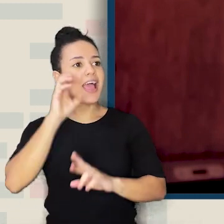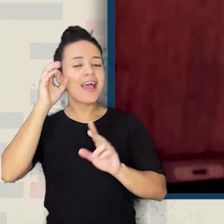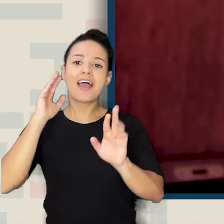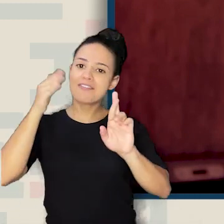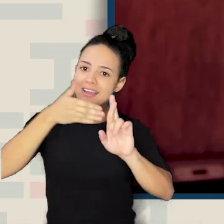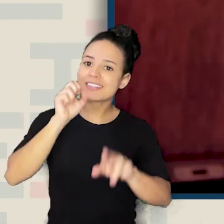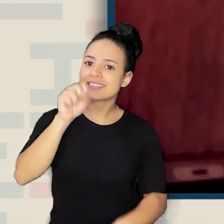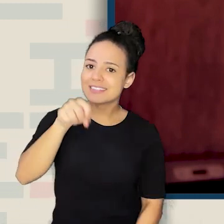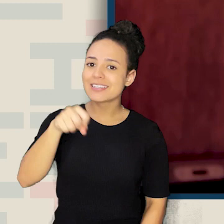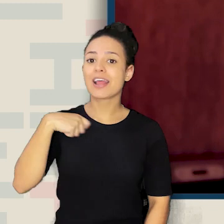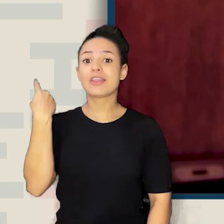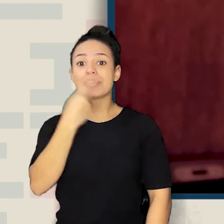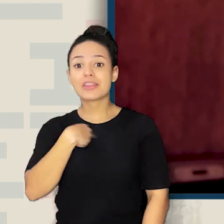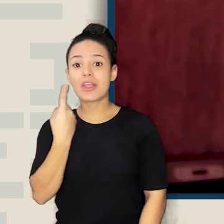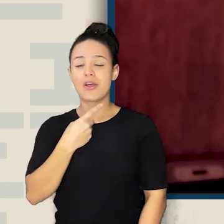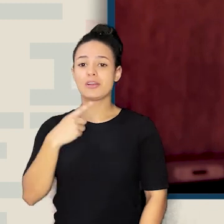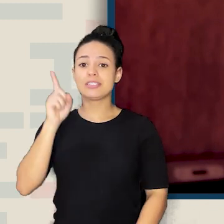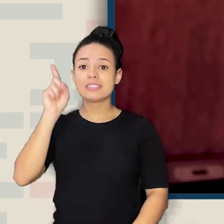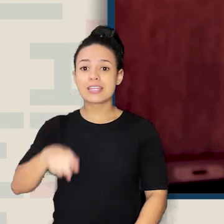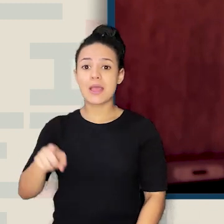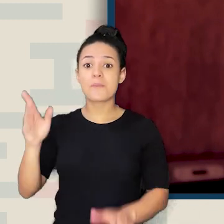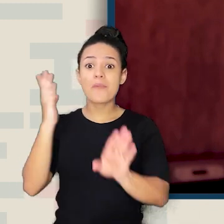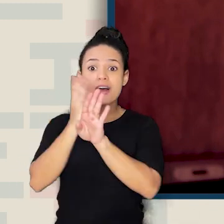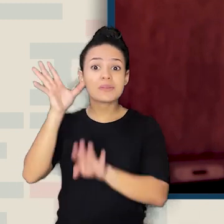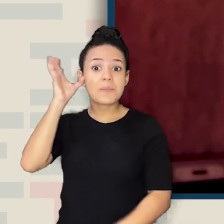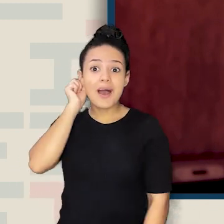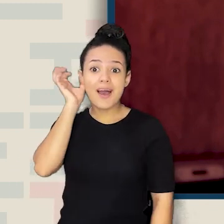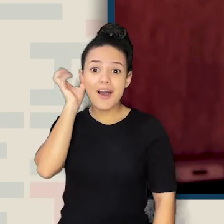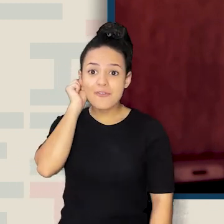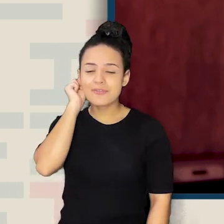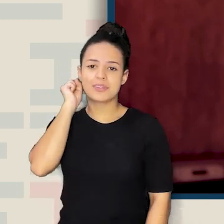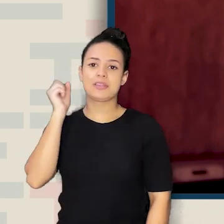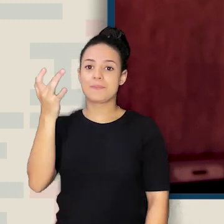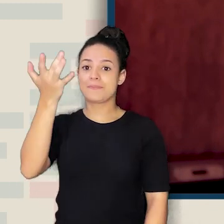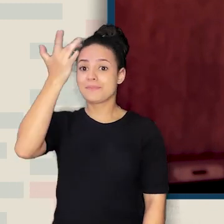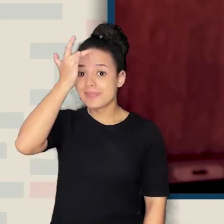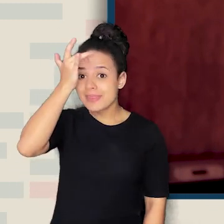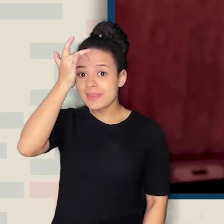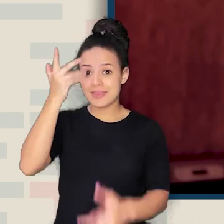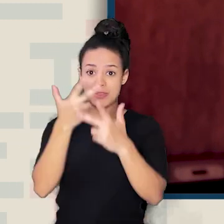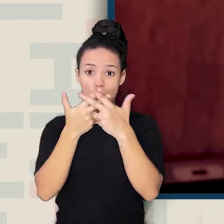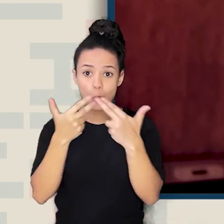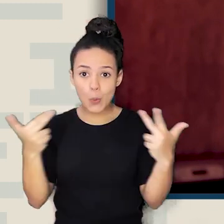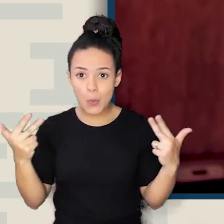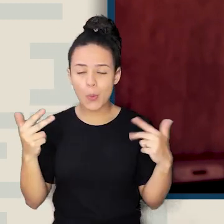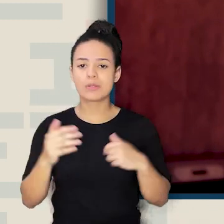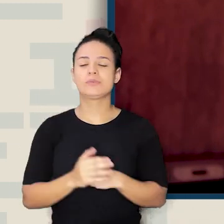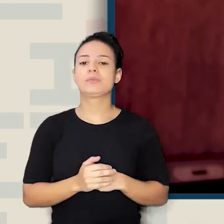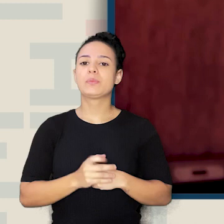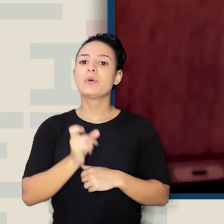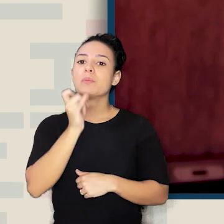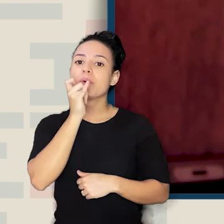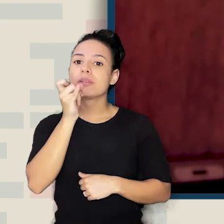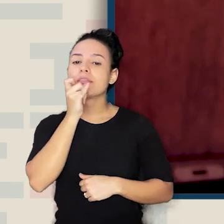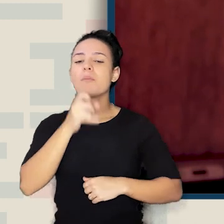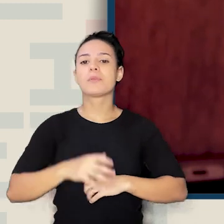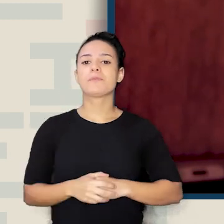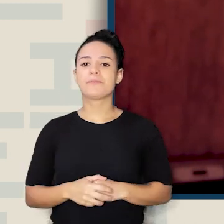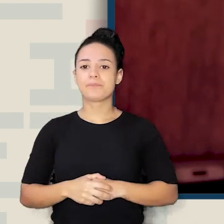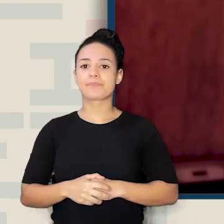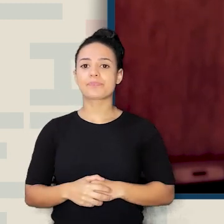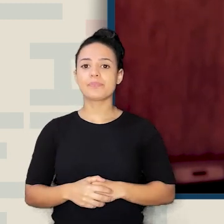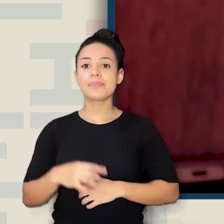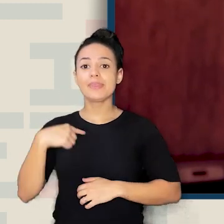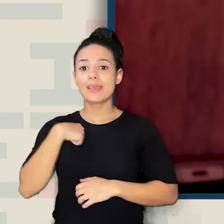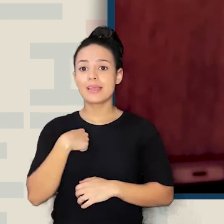trabalha mais com a referência auditiva, assim, para memorizar as coisas. Igual eu vou